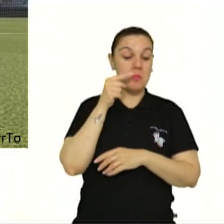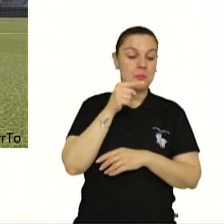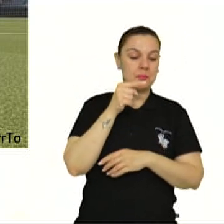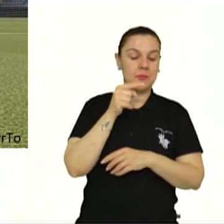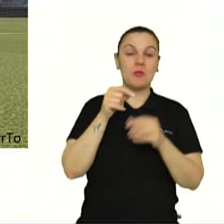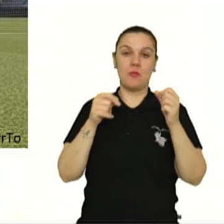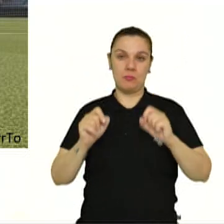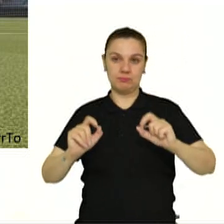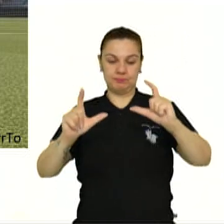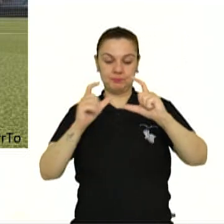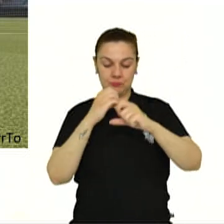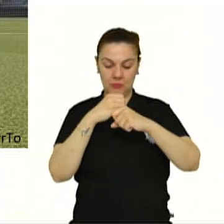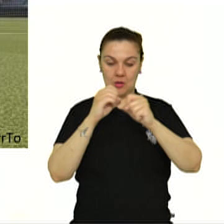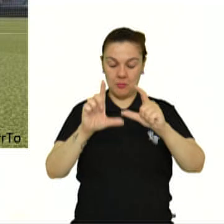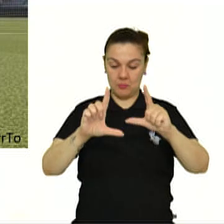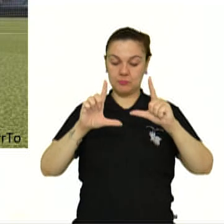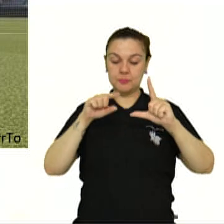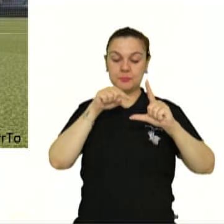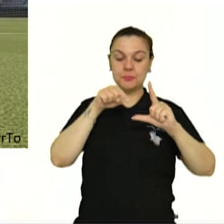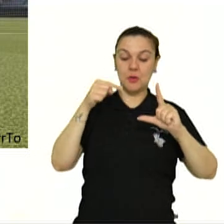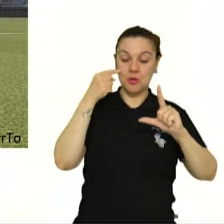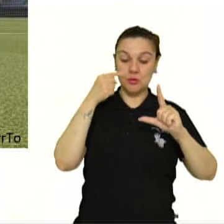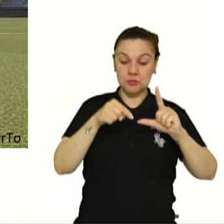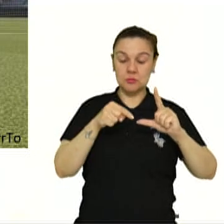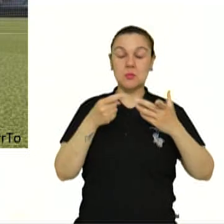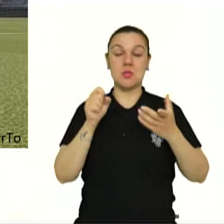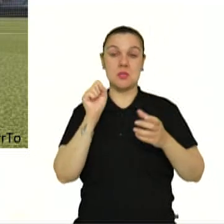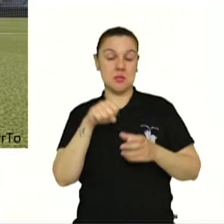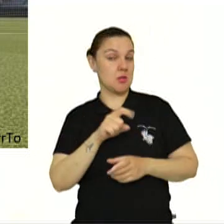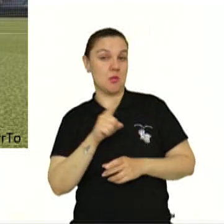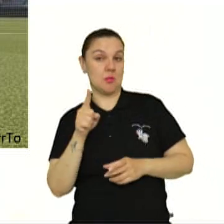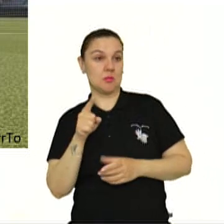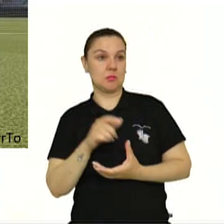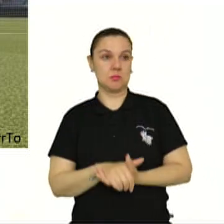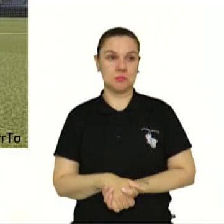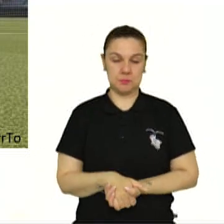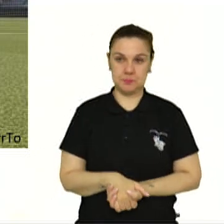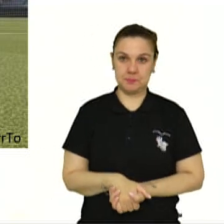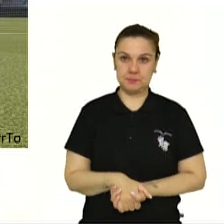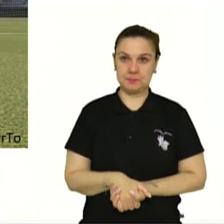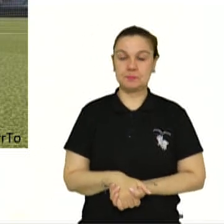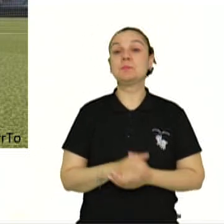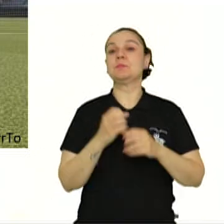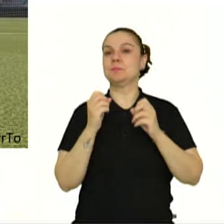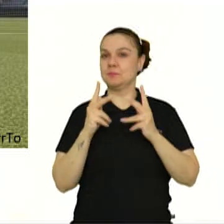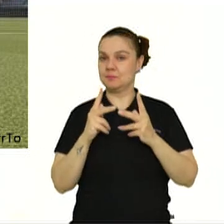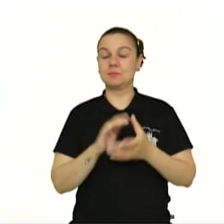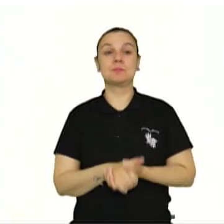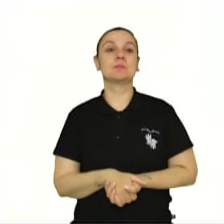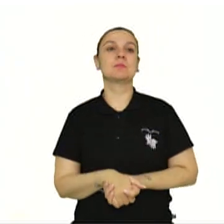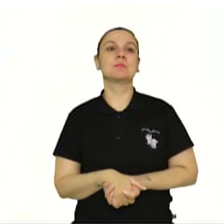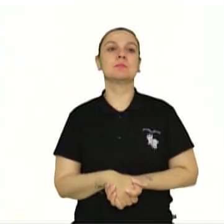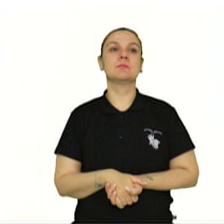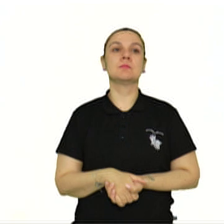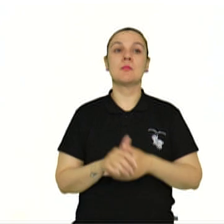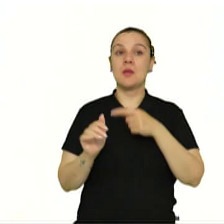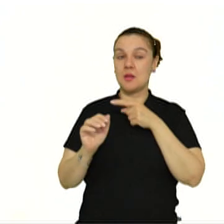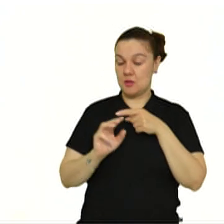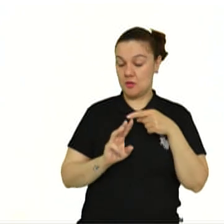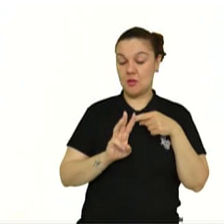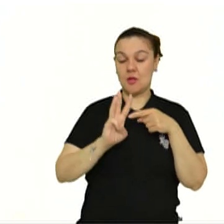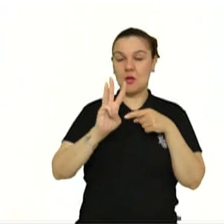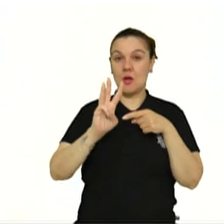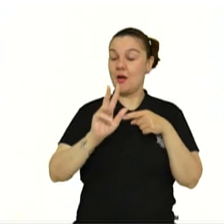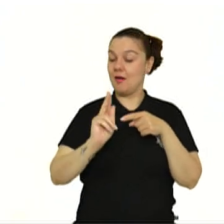esse mecanismo para tentar descobrir, óbvio, se foi bola boa ou não, tá? E a gente